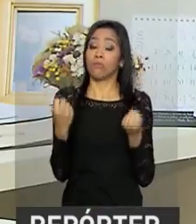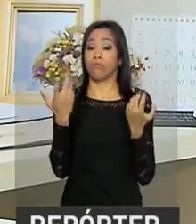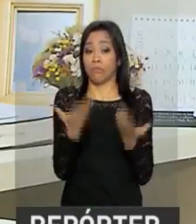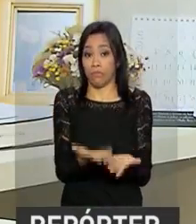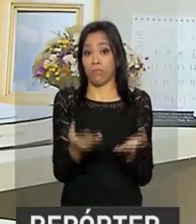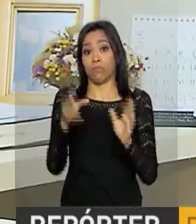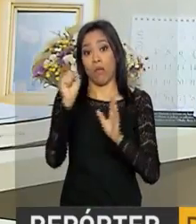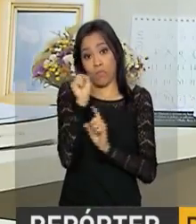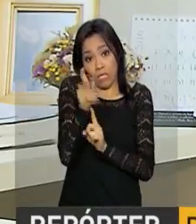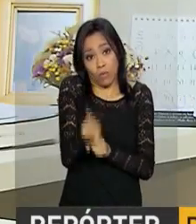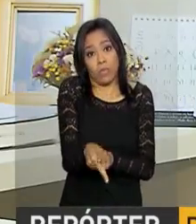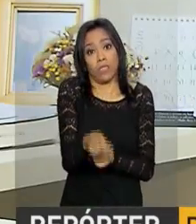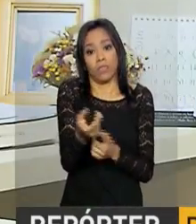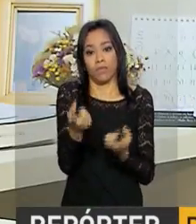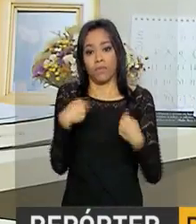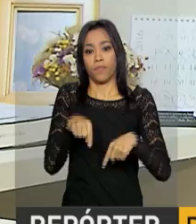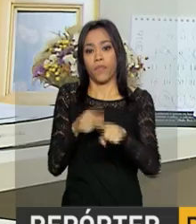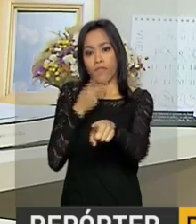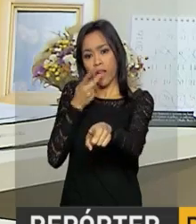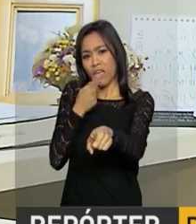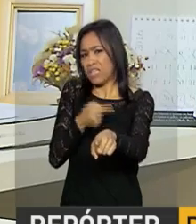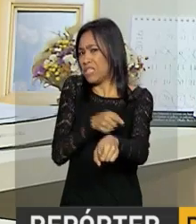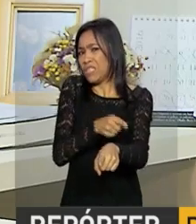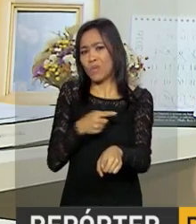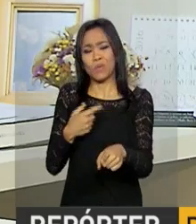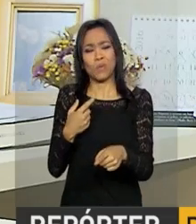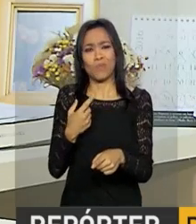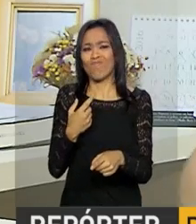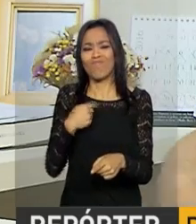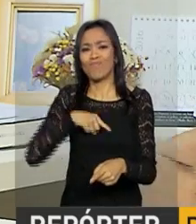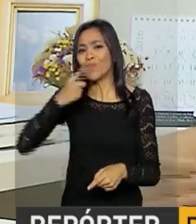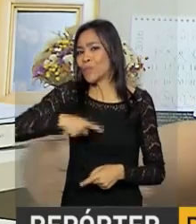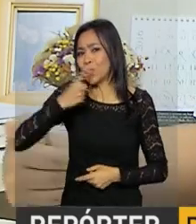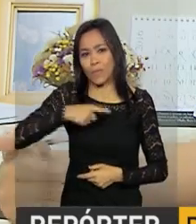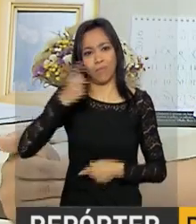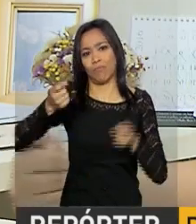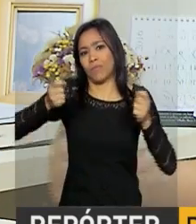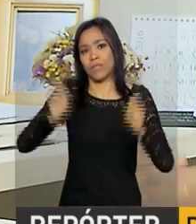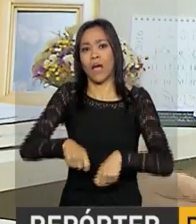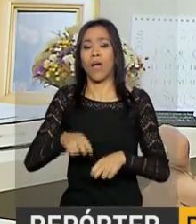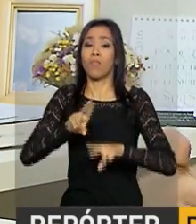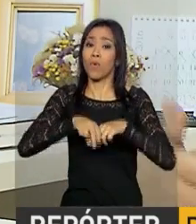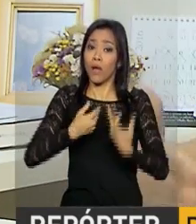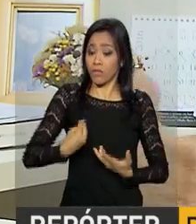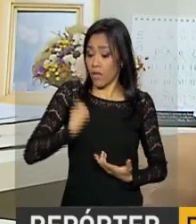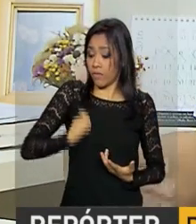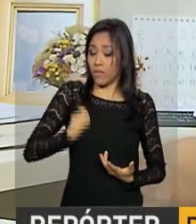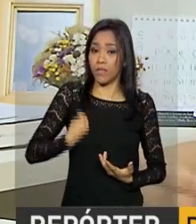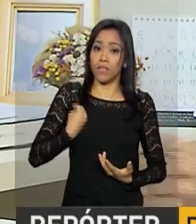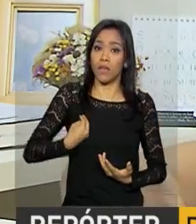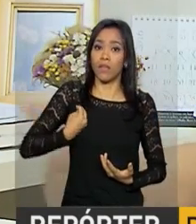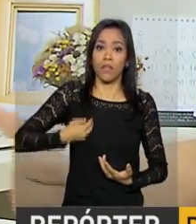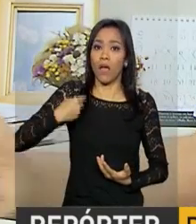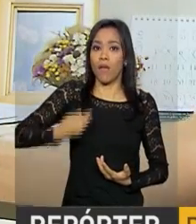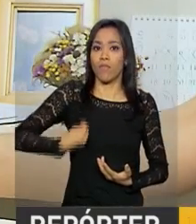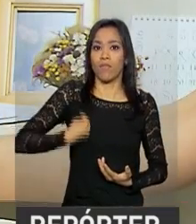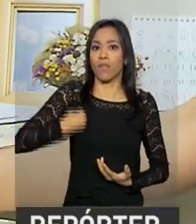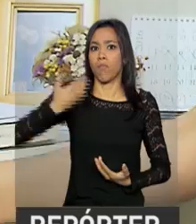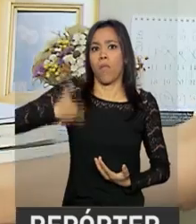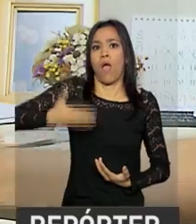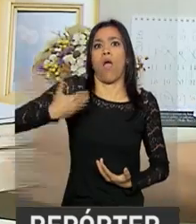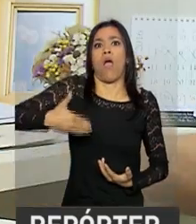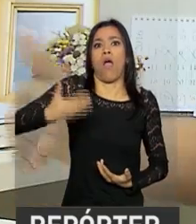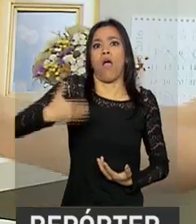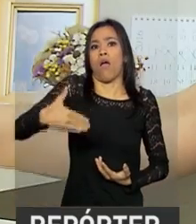caráter contributivo hoje ele não se sustenta justamente pela expectativa de vida que ele tem a cada ano e essa expectativa de